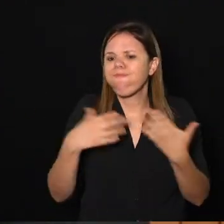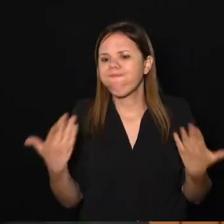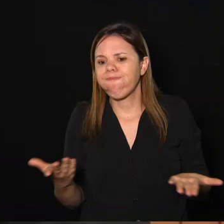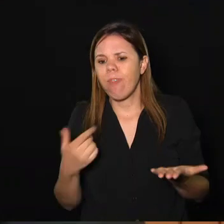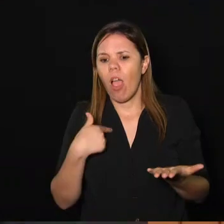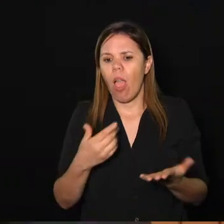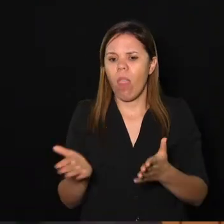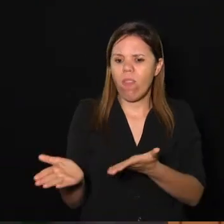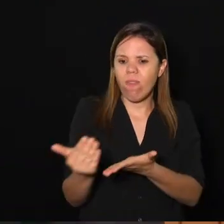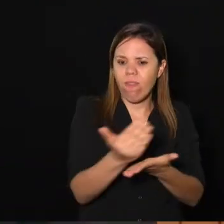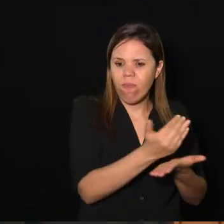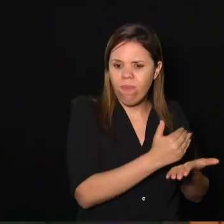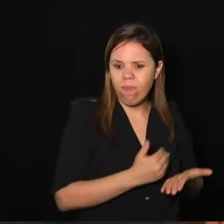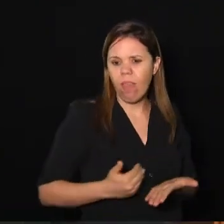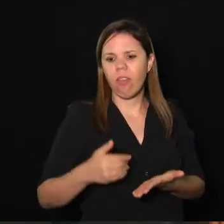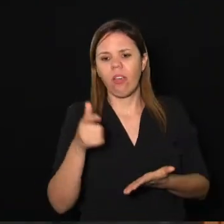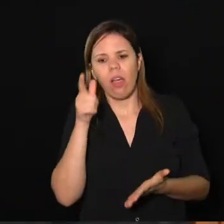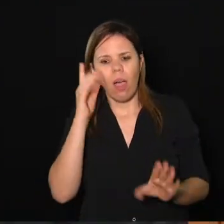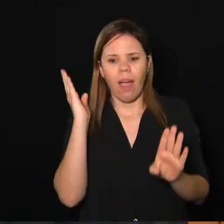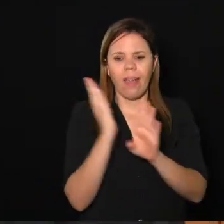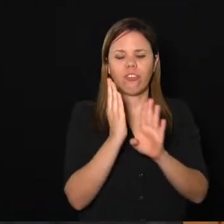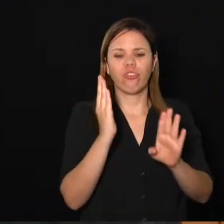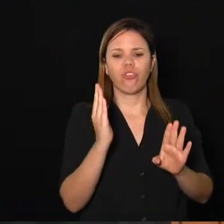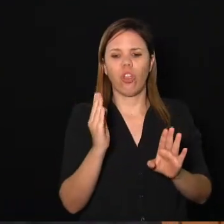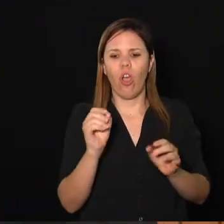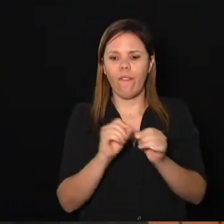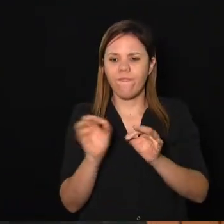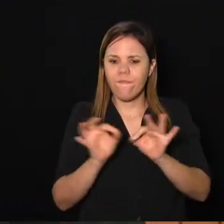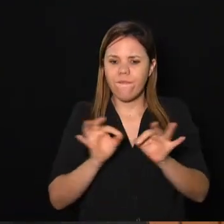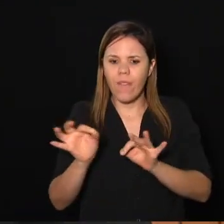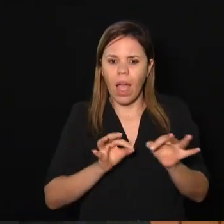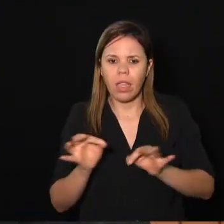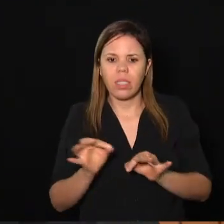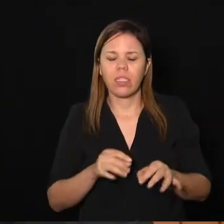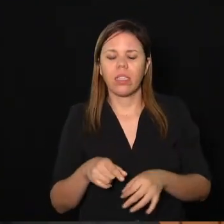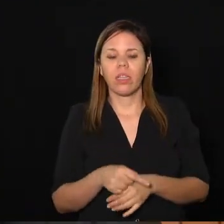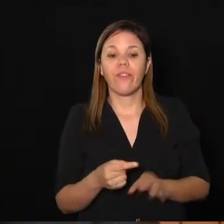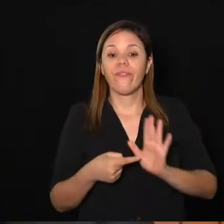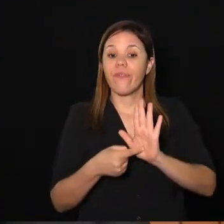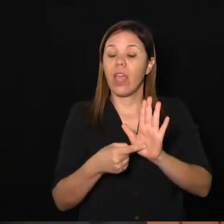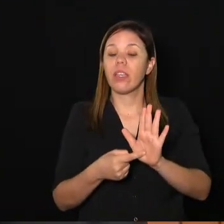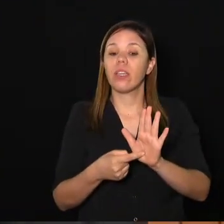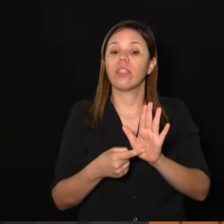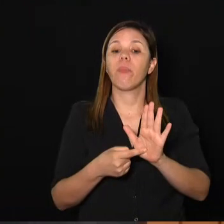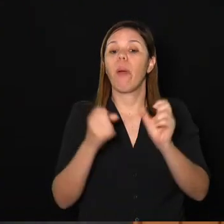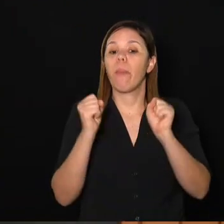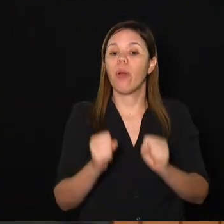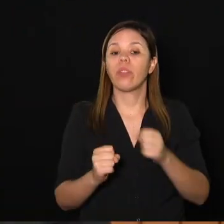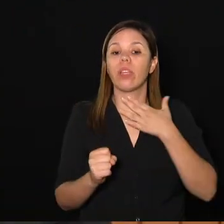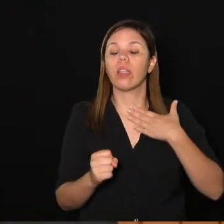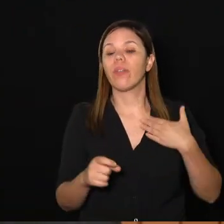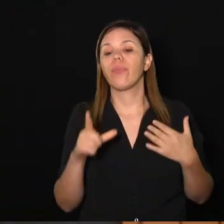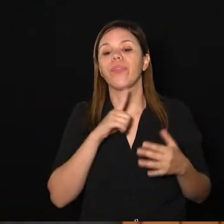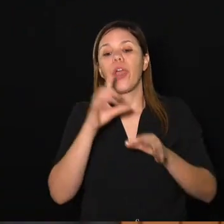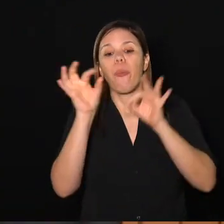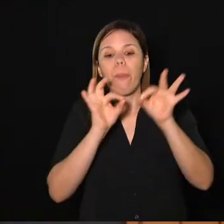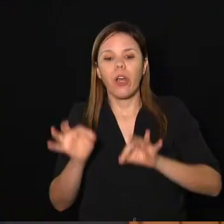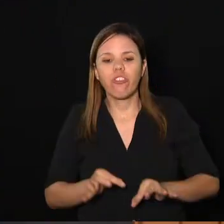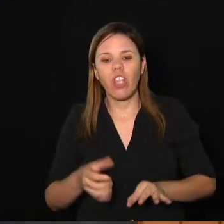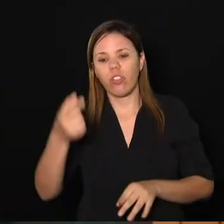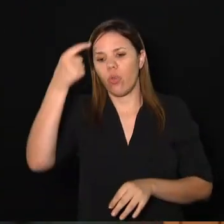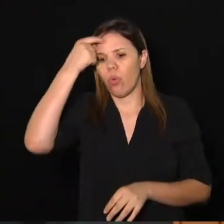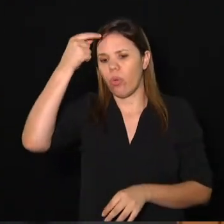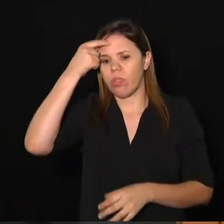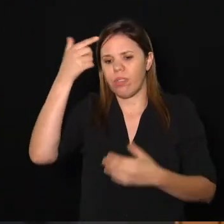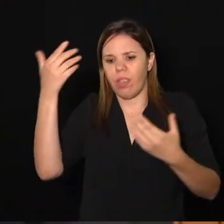fui atrás eu fui buscar eu fui fazer frente para poder ter um projeto com consciência então